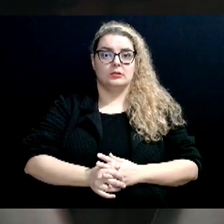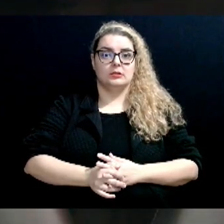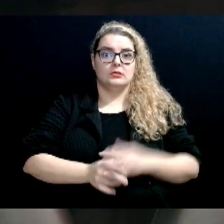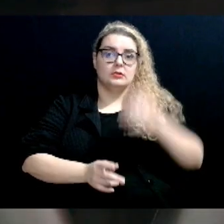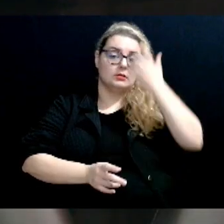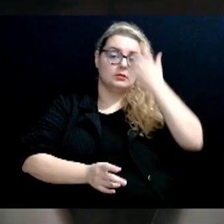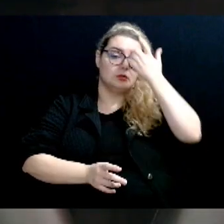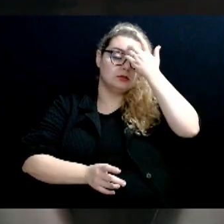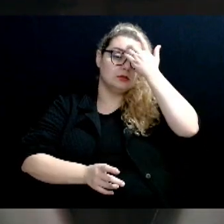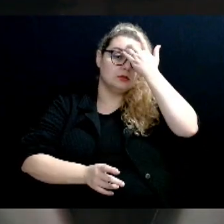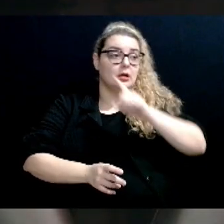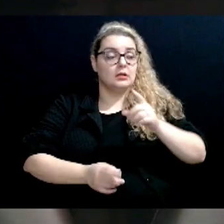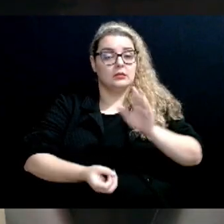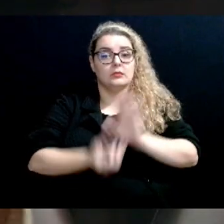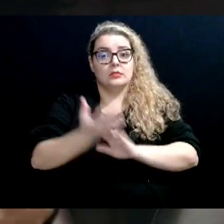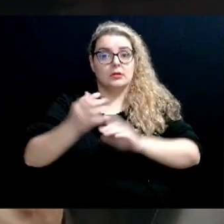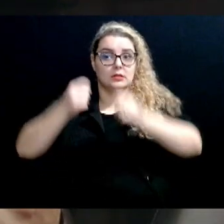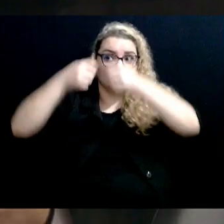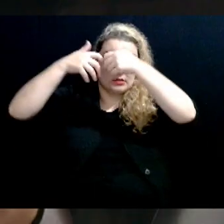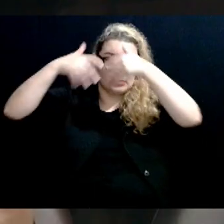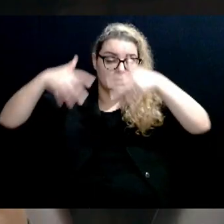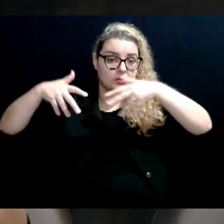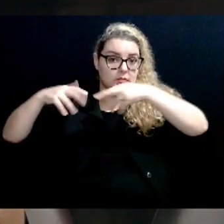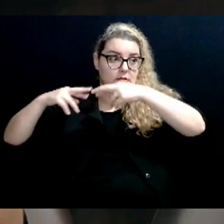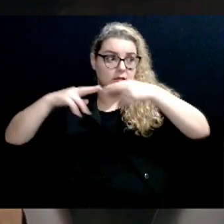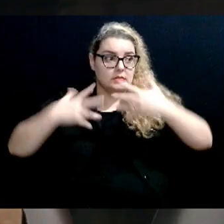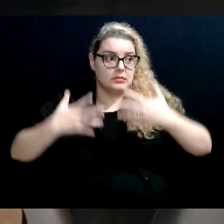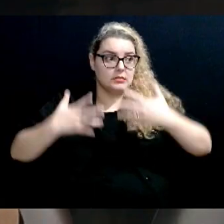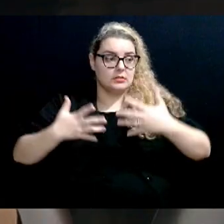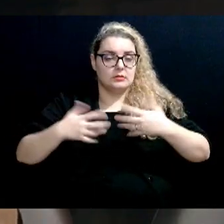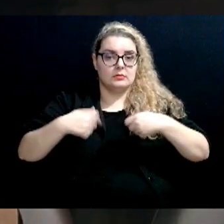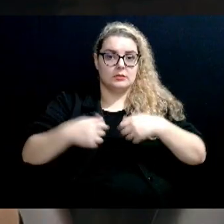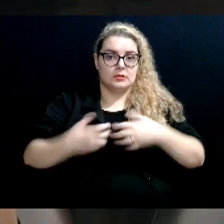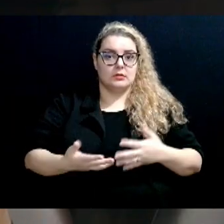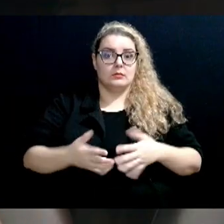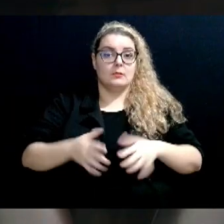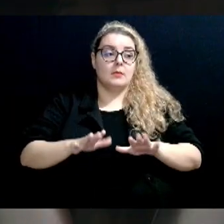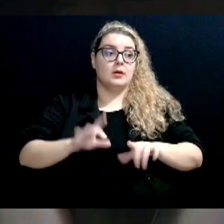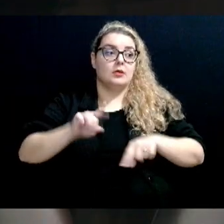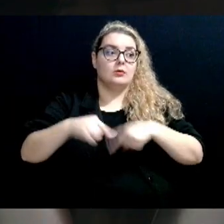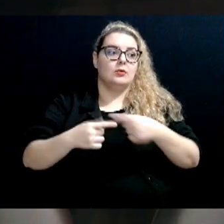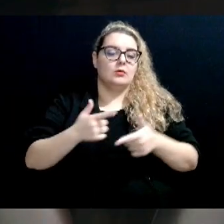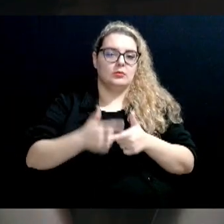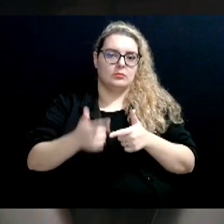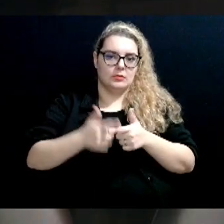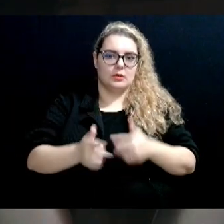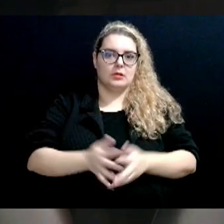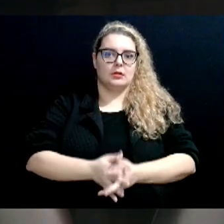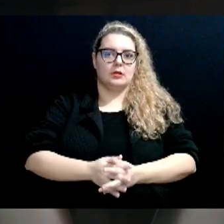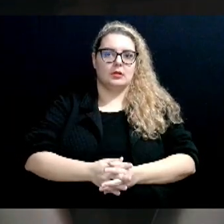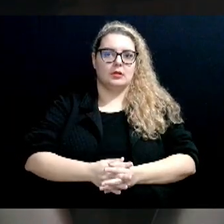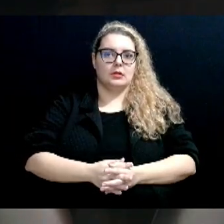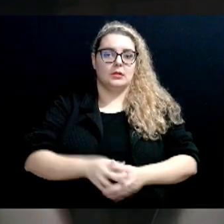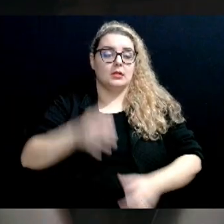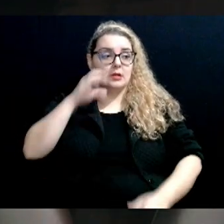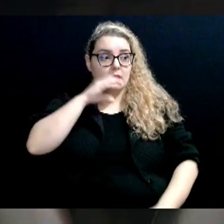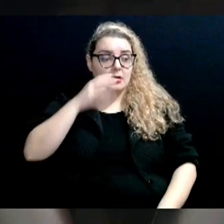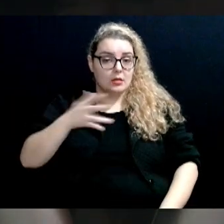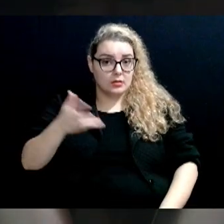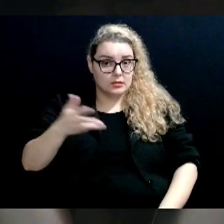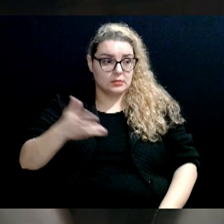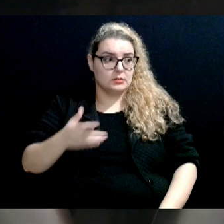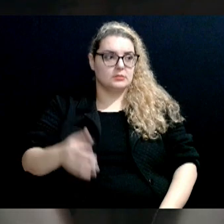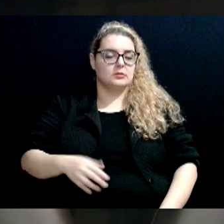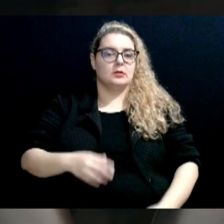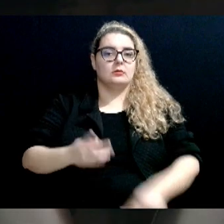neurais necessárias. Mas, além disso, tem um outro problema, né? Porque essa rapidez, essa busca